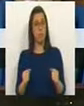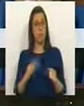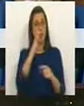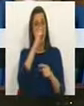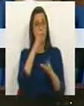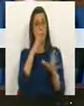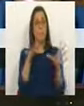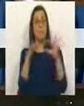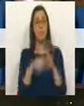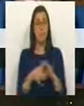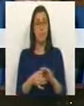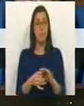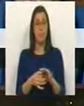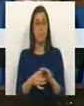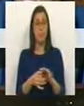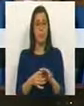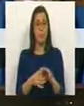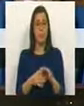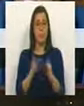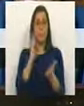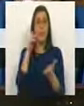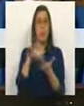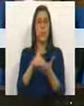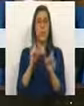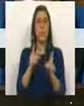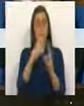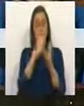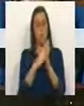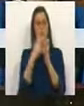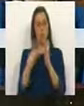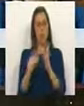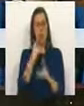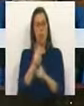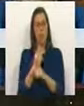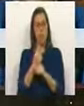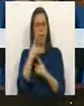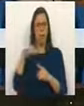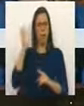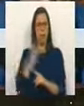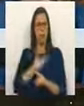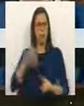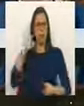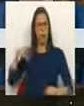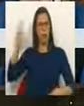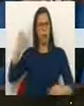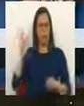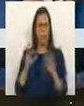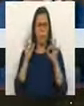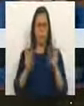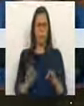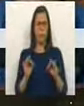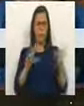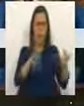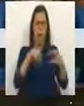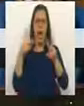se referem aos resultados de um modelo que está ultrapassado, que foi